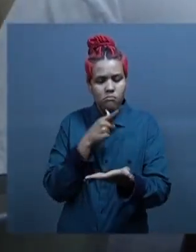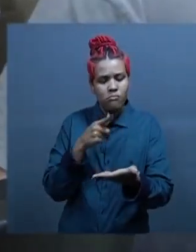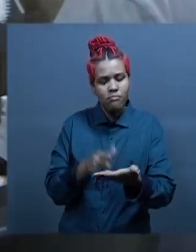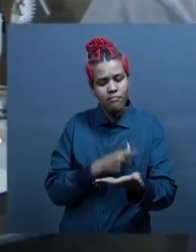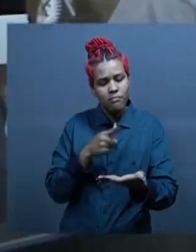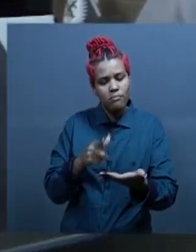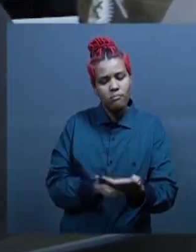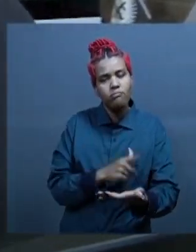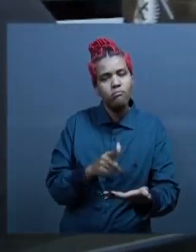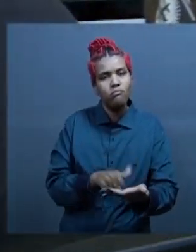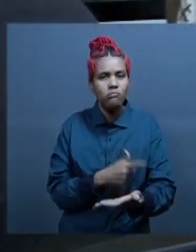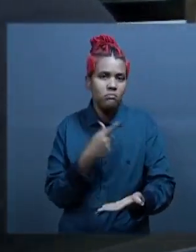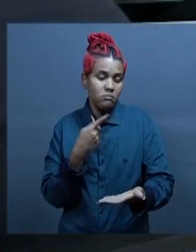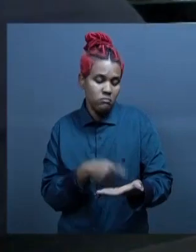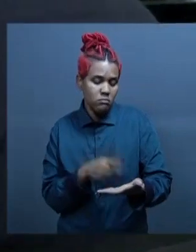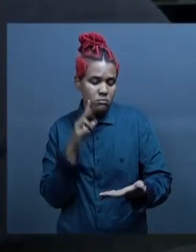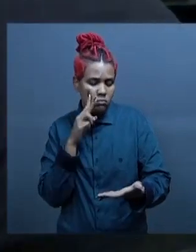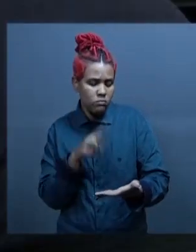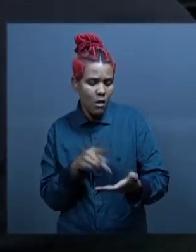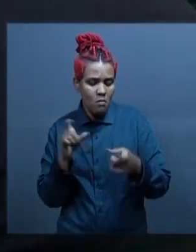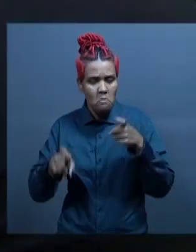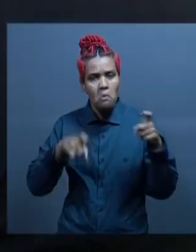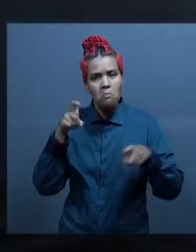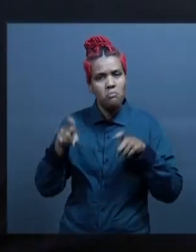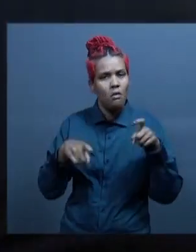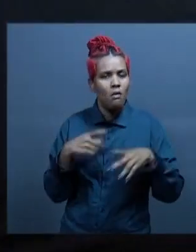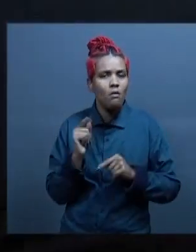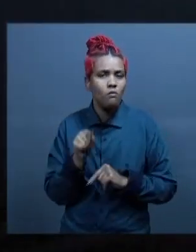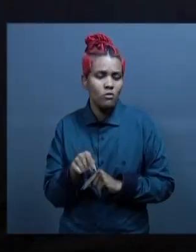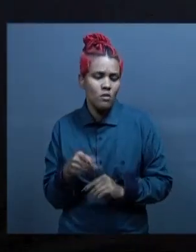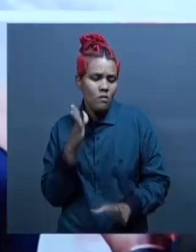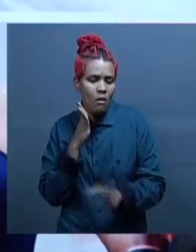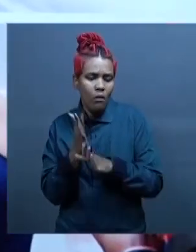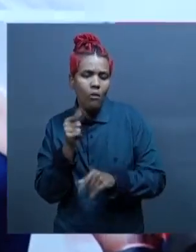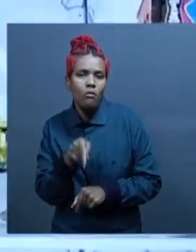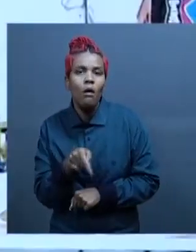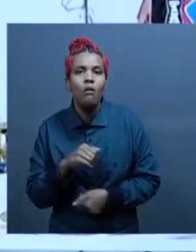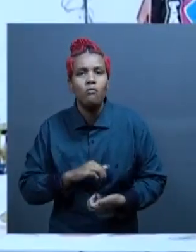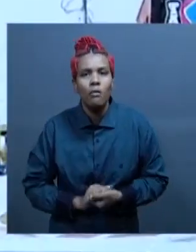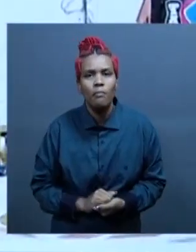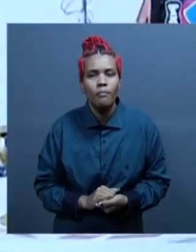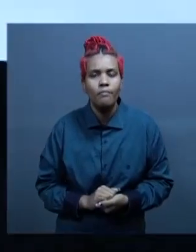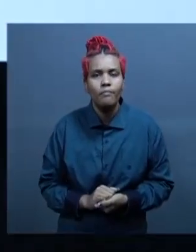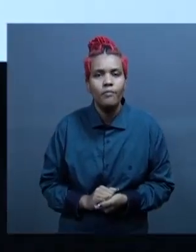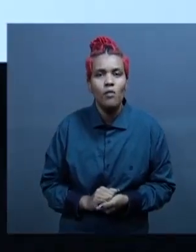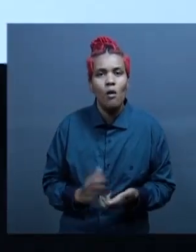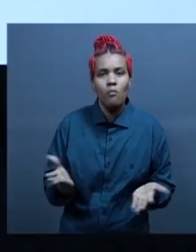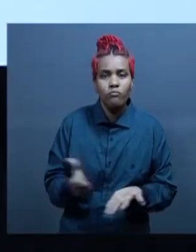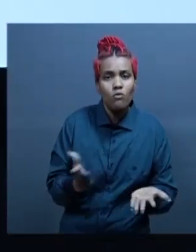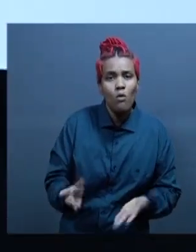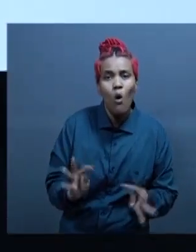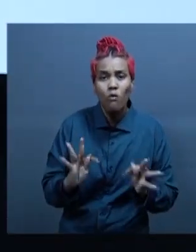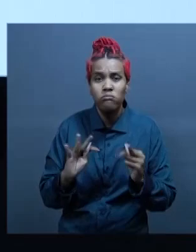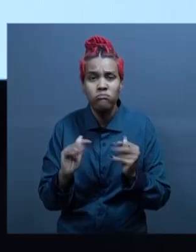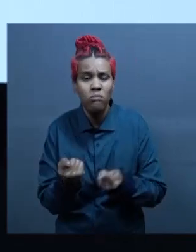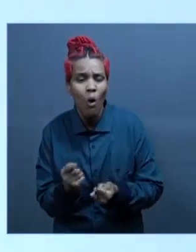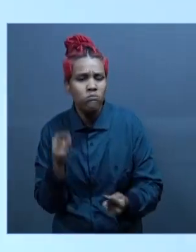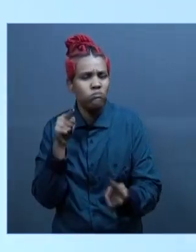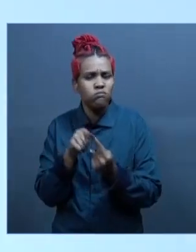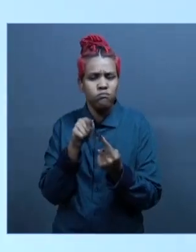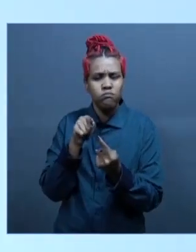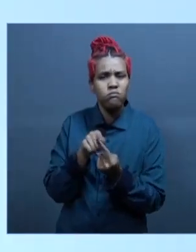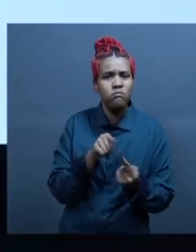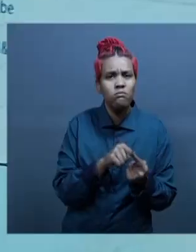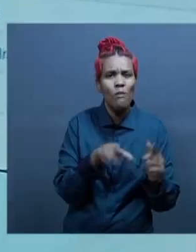nas diferentes páginas de redes sociais que elas logo aparecem hoje em dia praticamente todo tipo de conteúdo